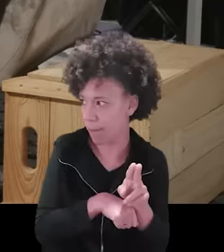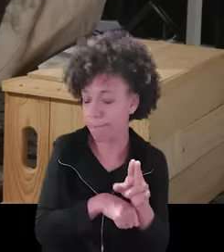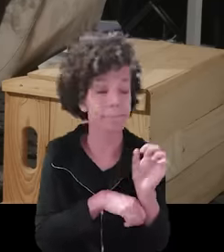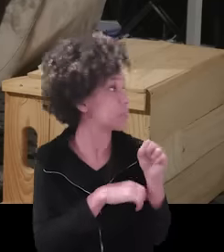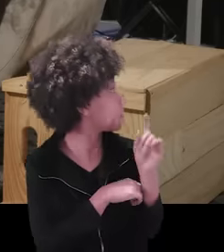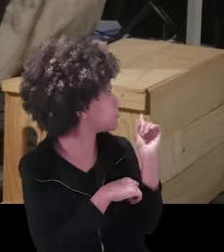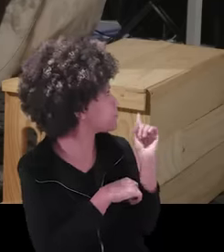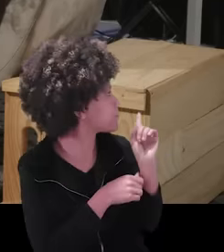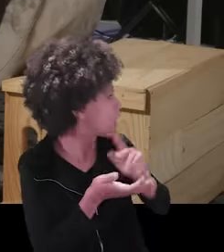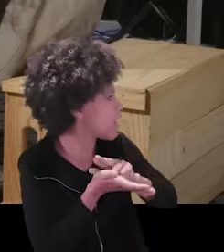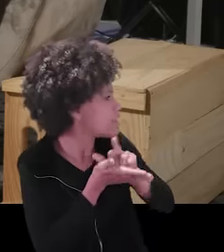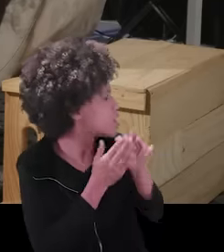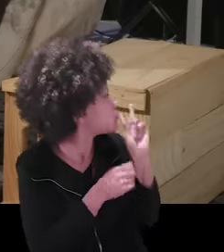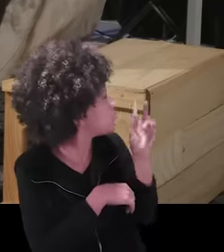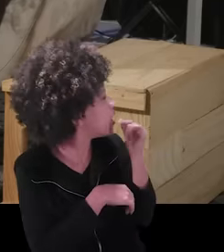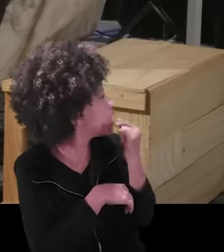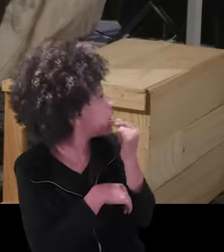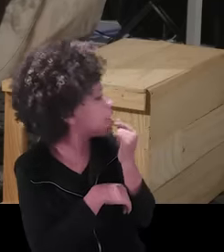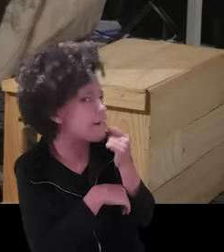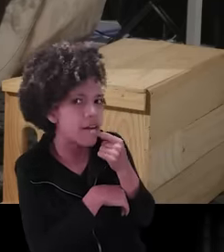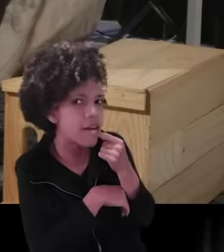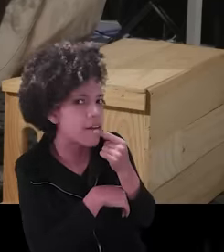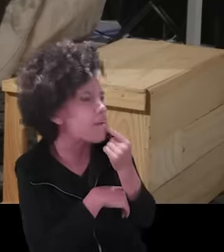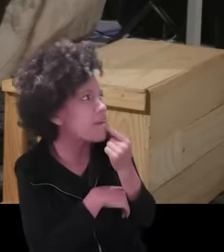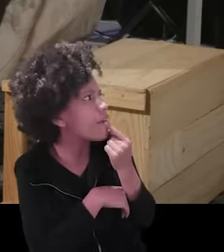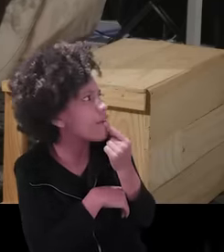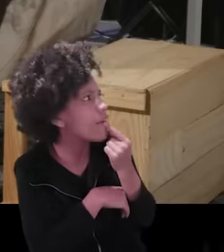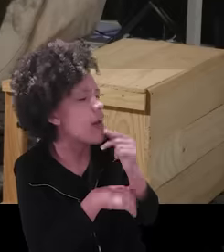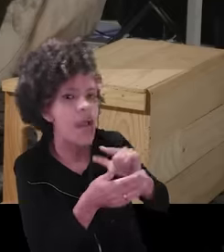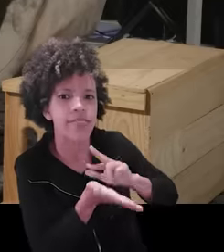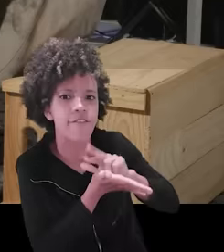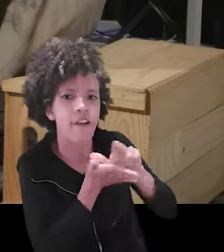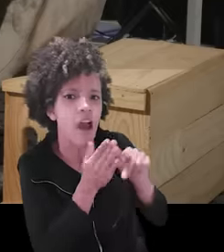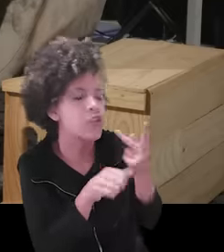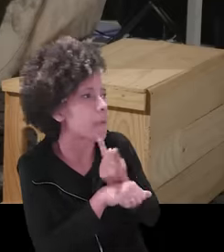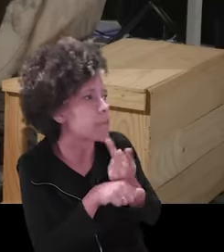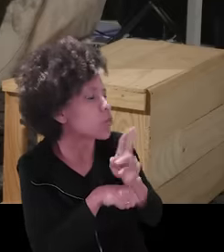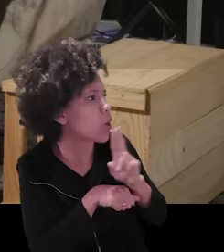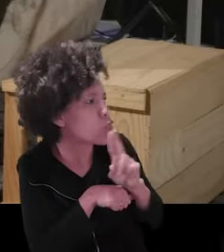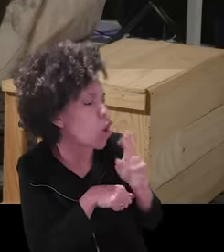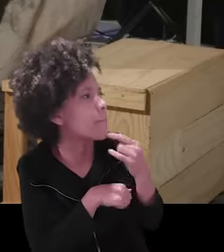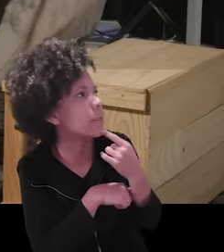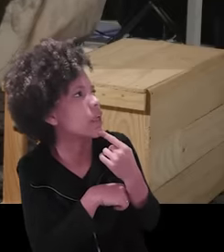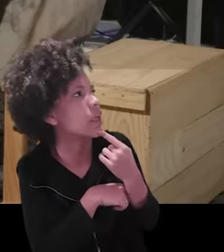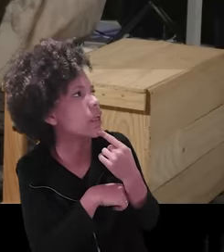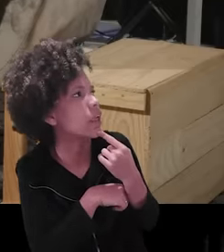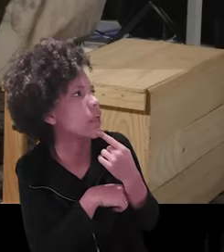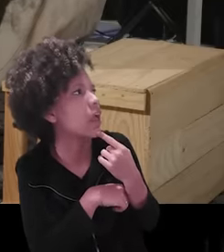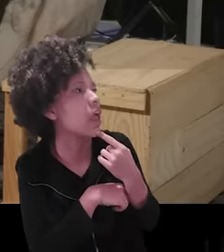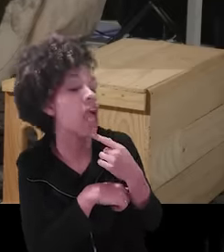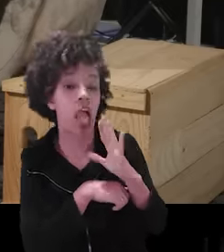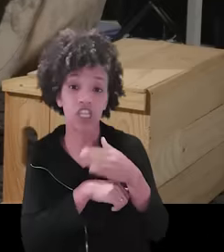nome aqui é isso é tem vários deixa eu ver que é que tem vários Você pode procurar pelo nome é que